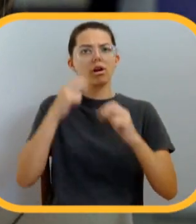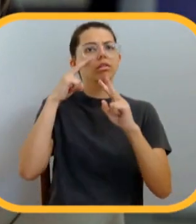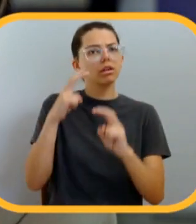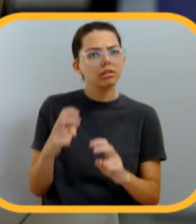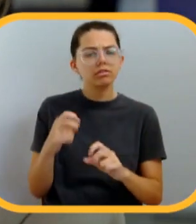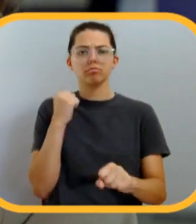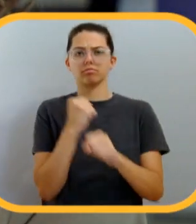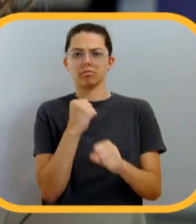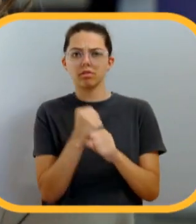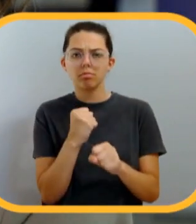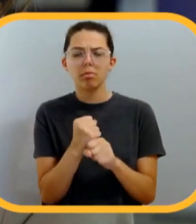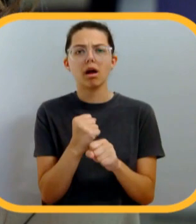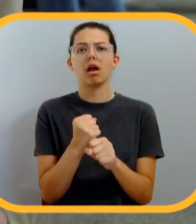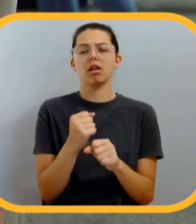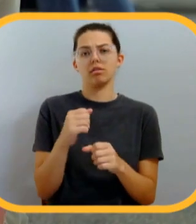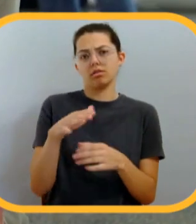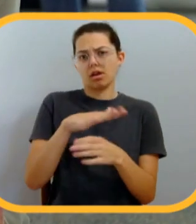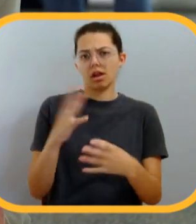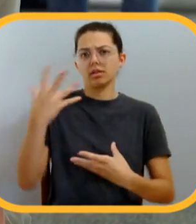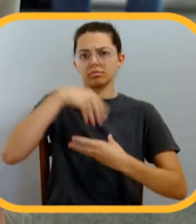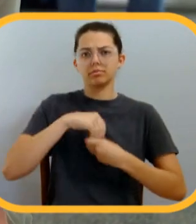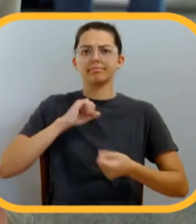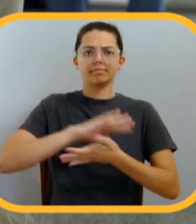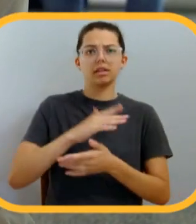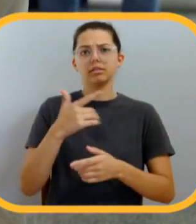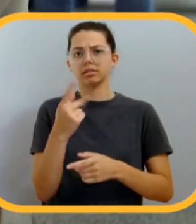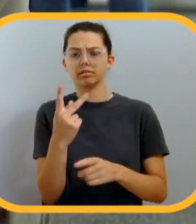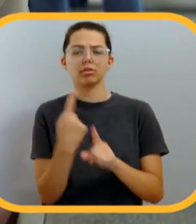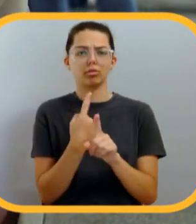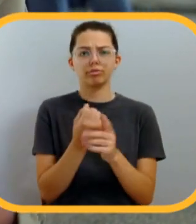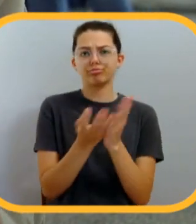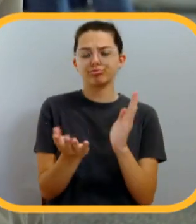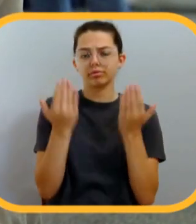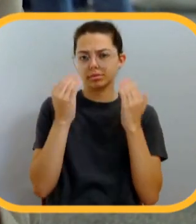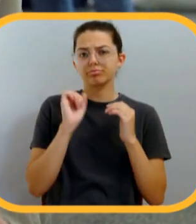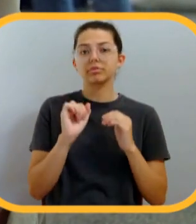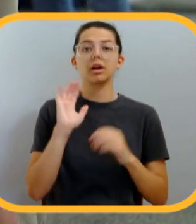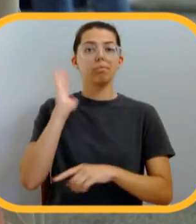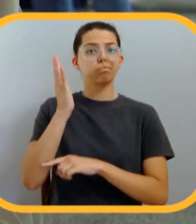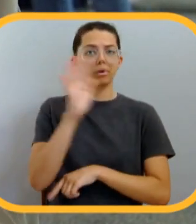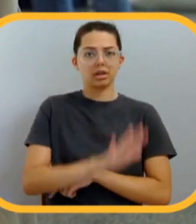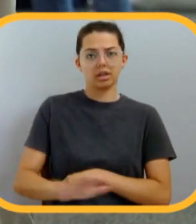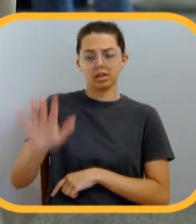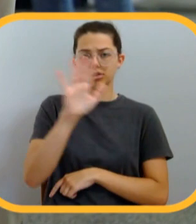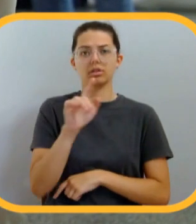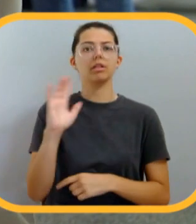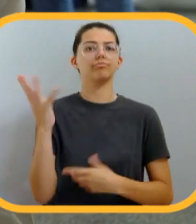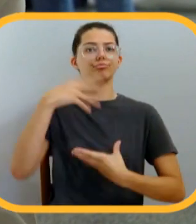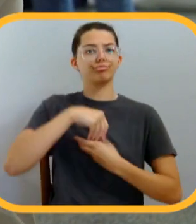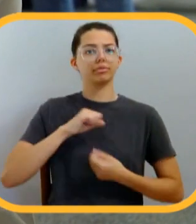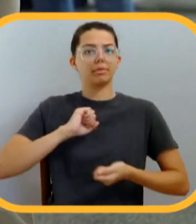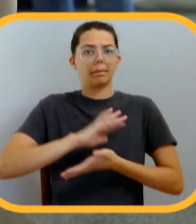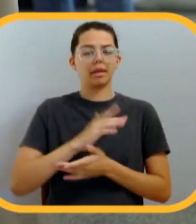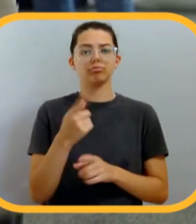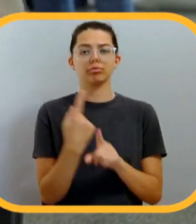de investigação, de trabalho neste domínio da literacia mediática e este Congresso Nacional de